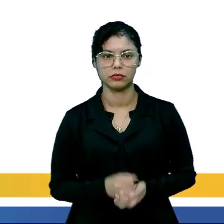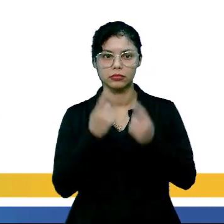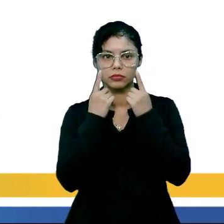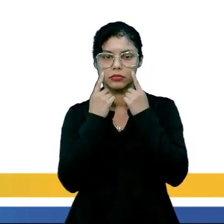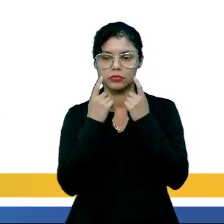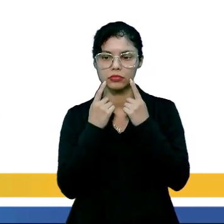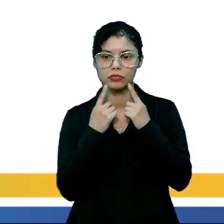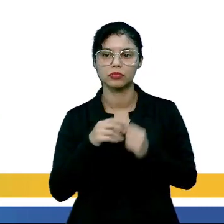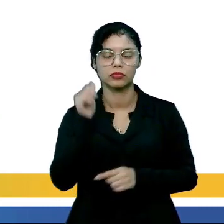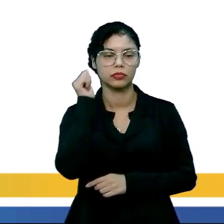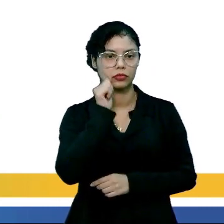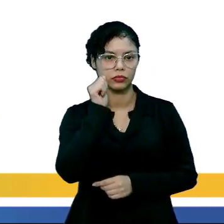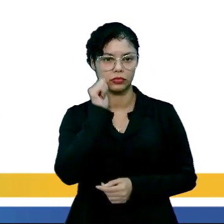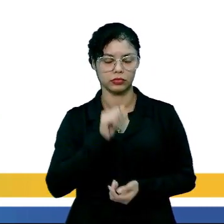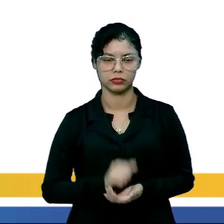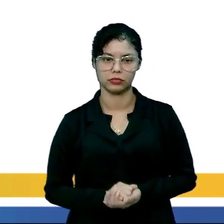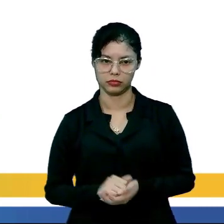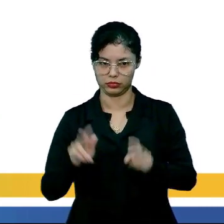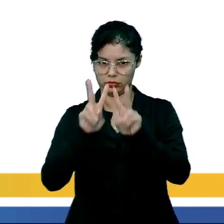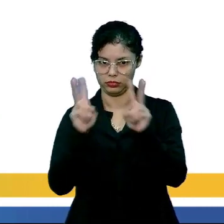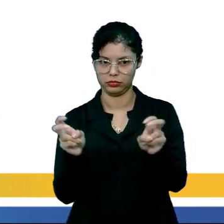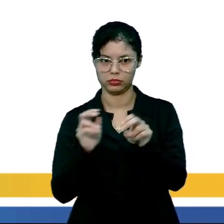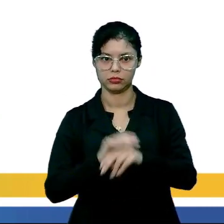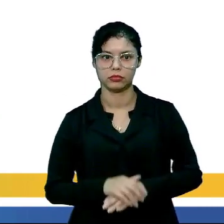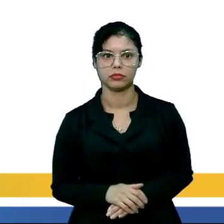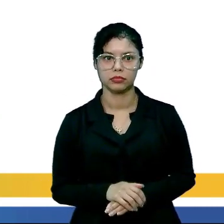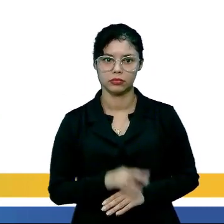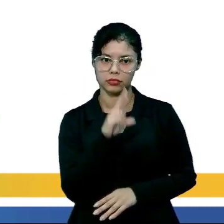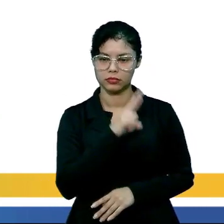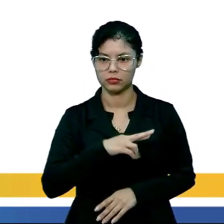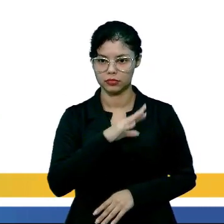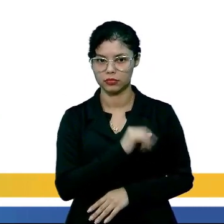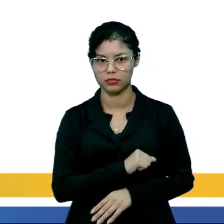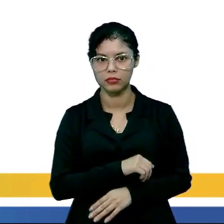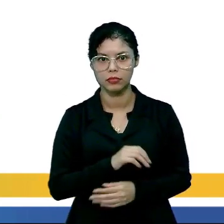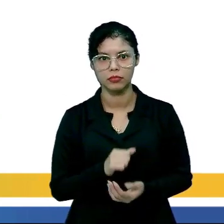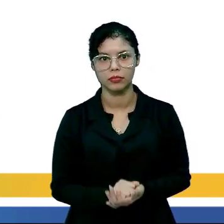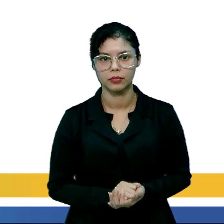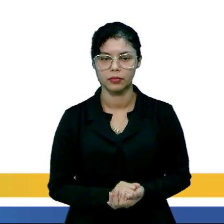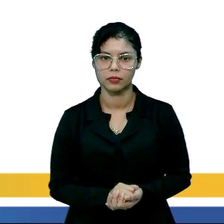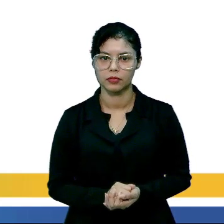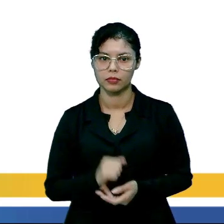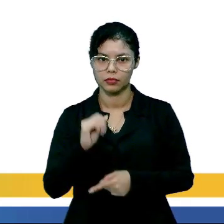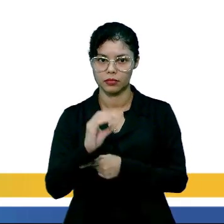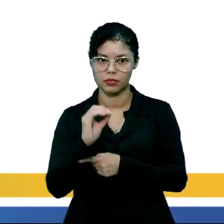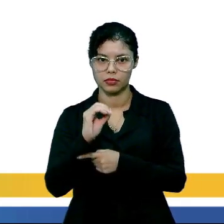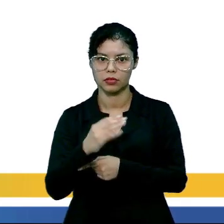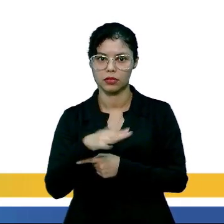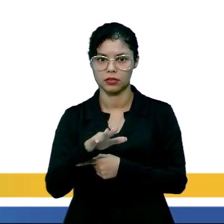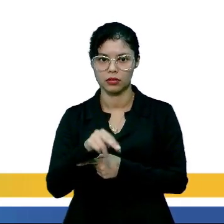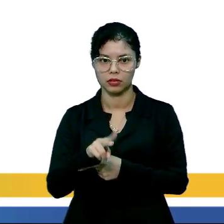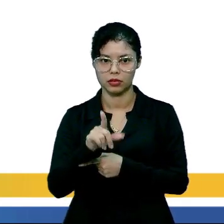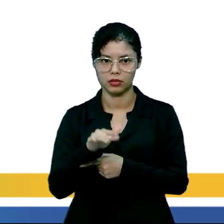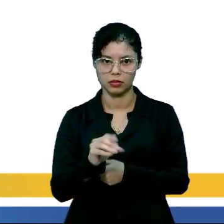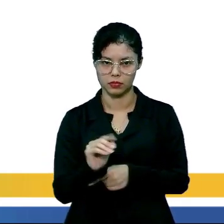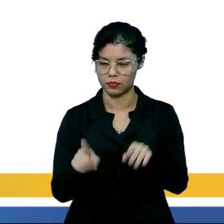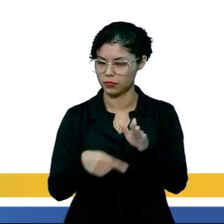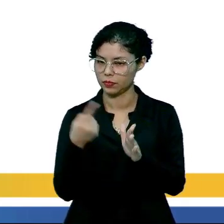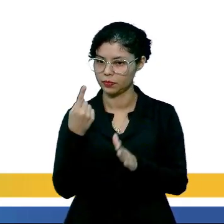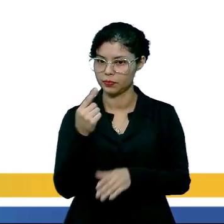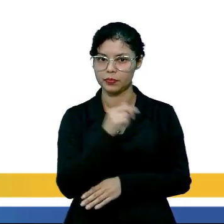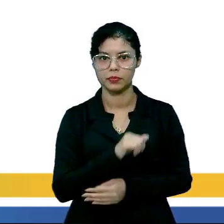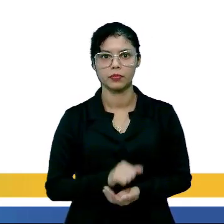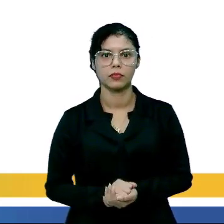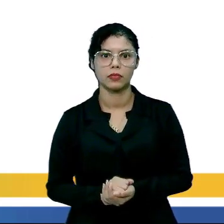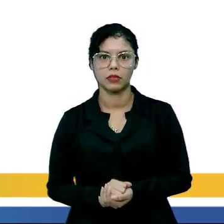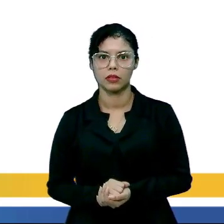Uma Lágrima de Mulher, é uma temática mais romântica, tá? O Mulato é a primeira obra